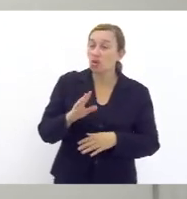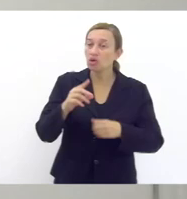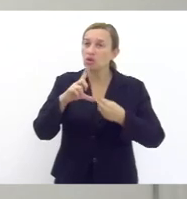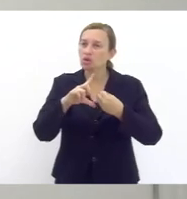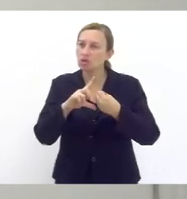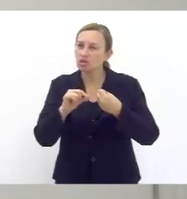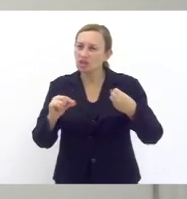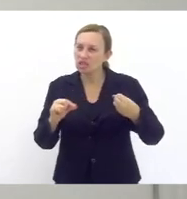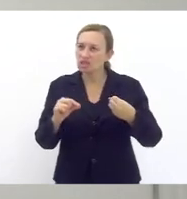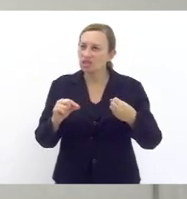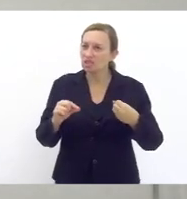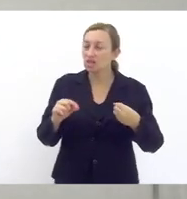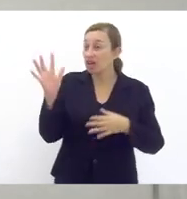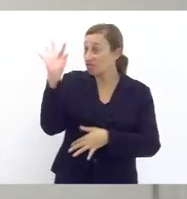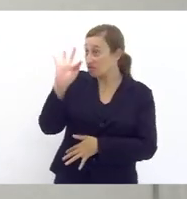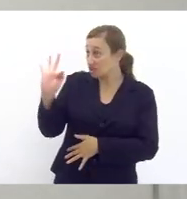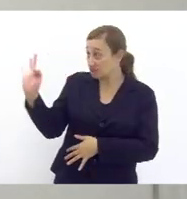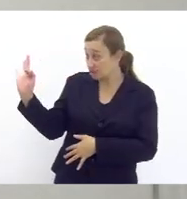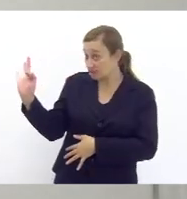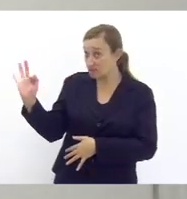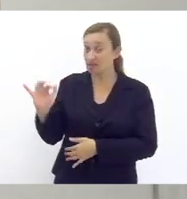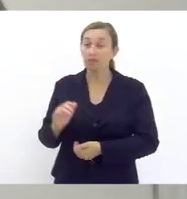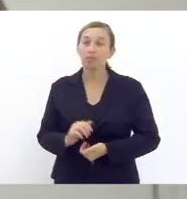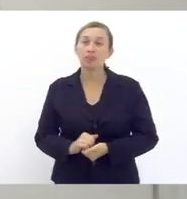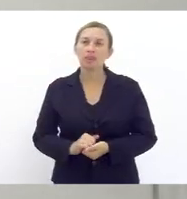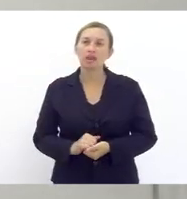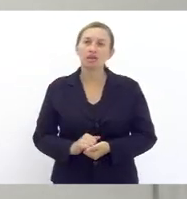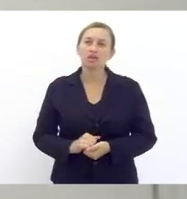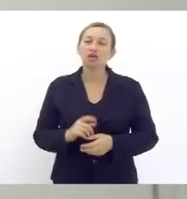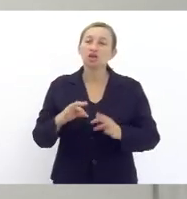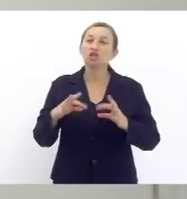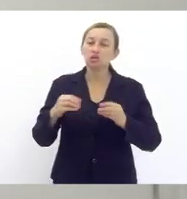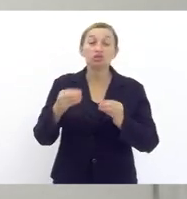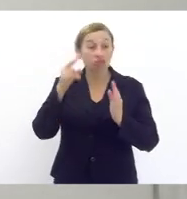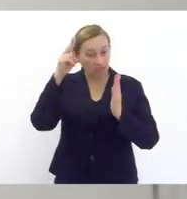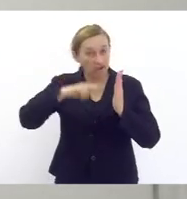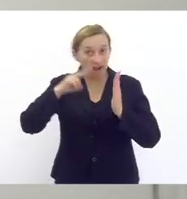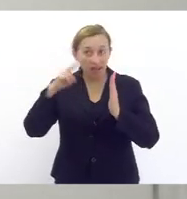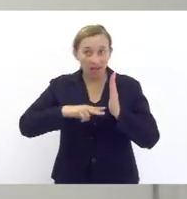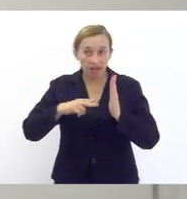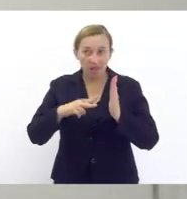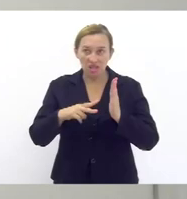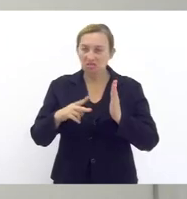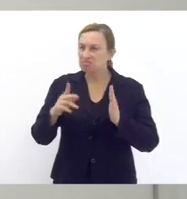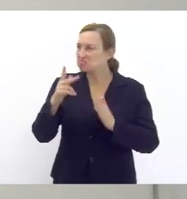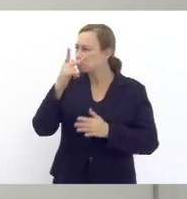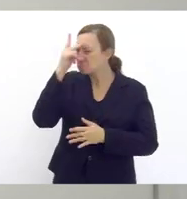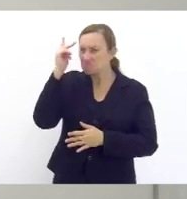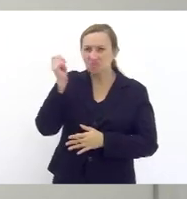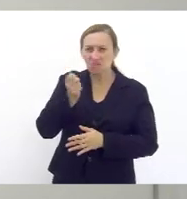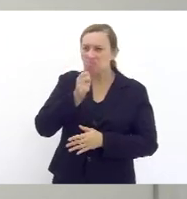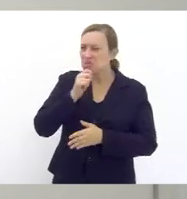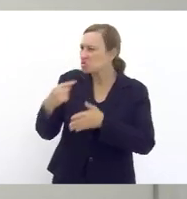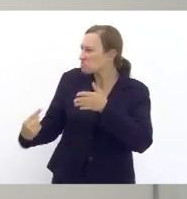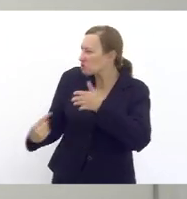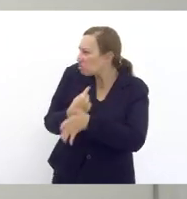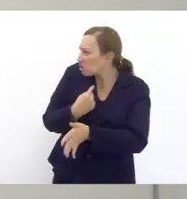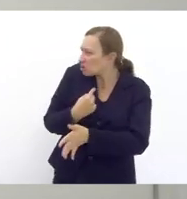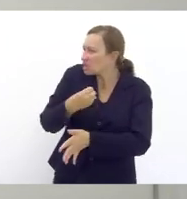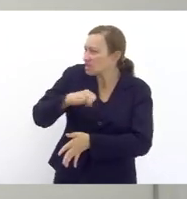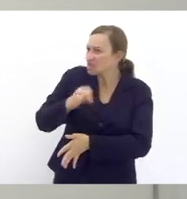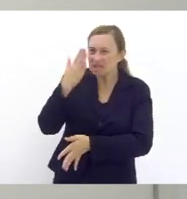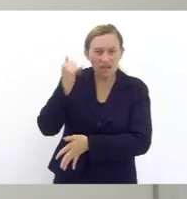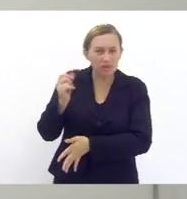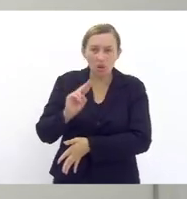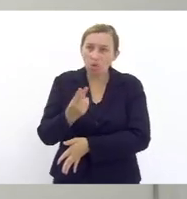artigos são em francês e e todos vão ter que ler tudo mais assim ninguém me perguntou se eu sabia ou não mas nada que a gente não pode pudesse